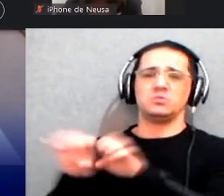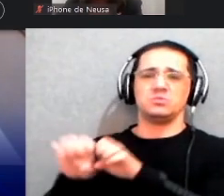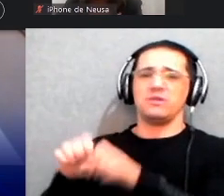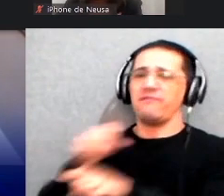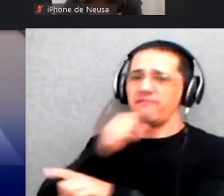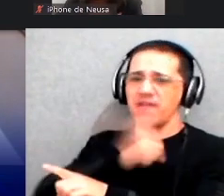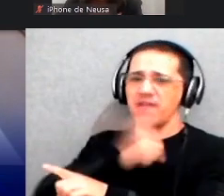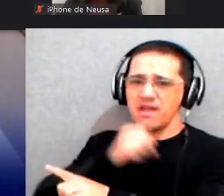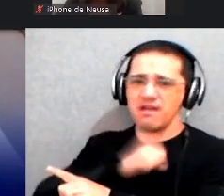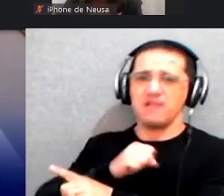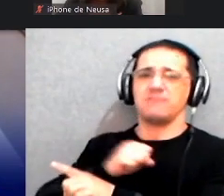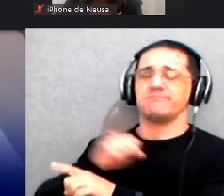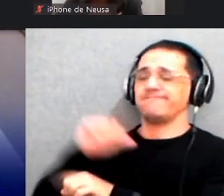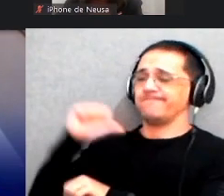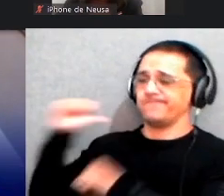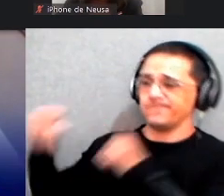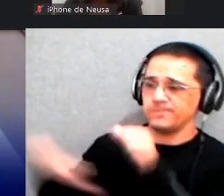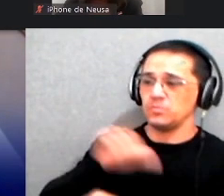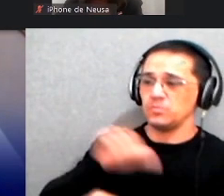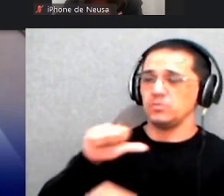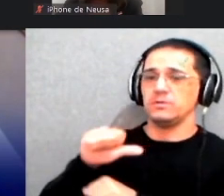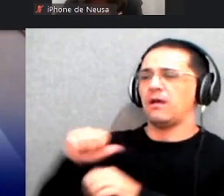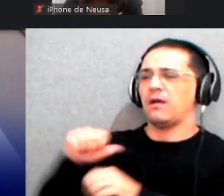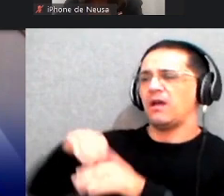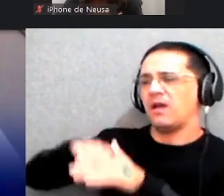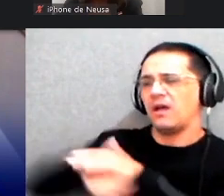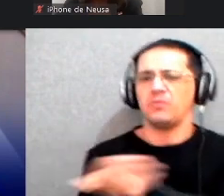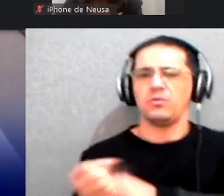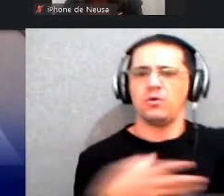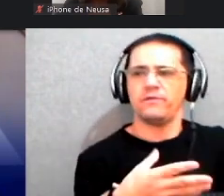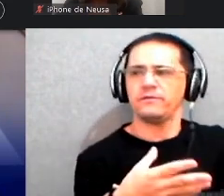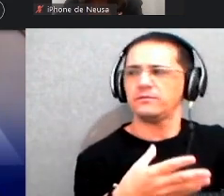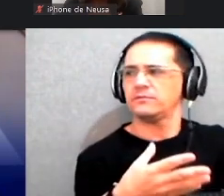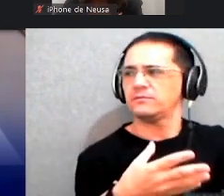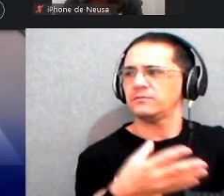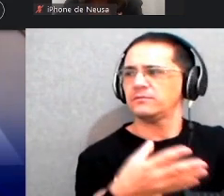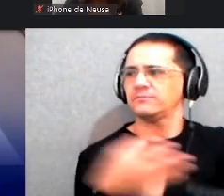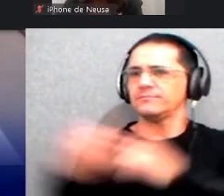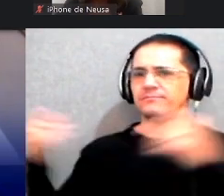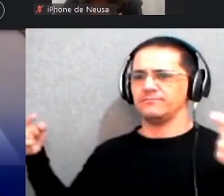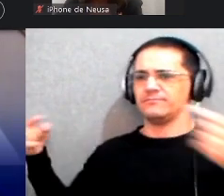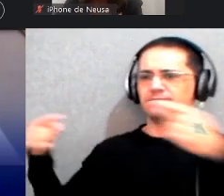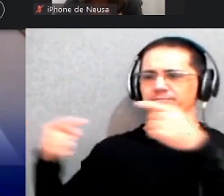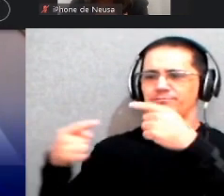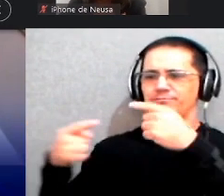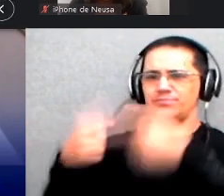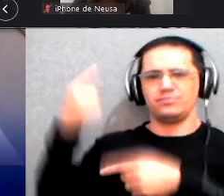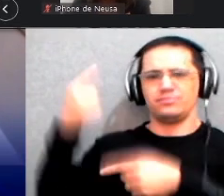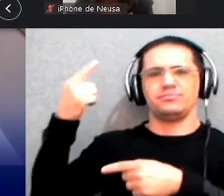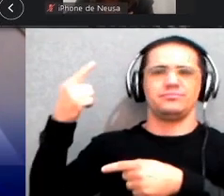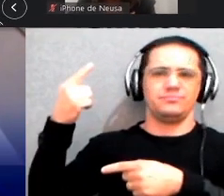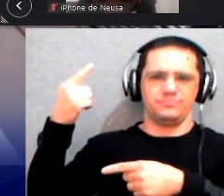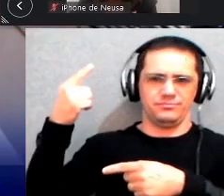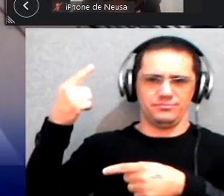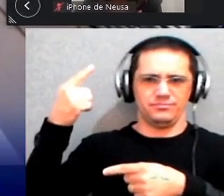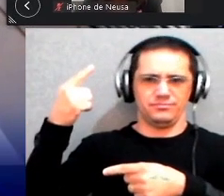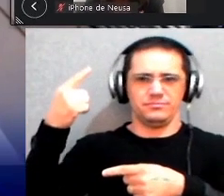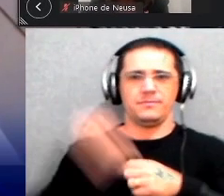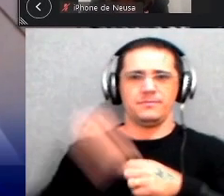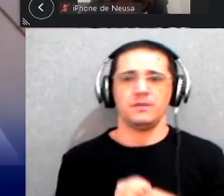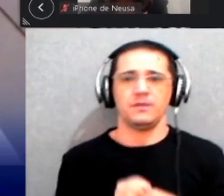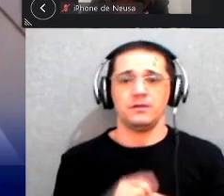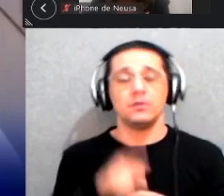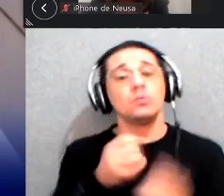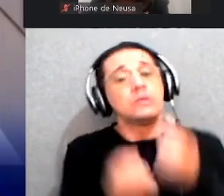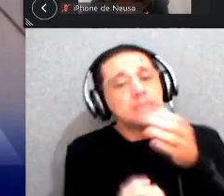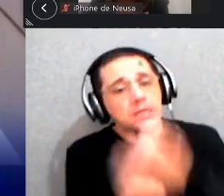quer fazer de uma maneira nova. Não, você quer fazer justiça virtual, você quer fazer audiência de conciliação, etc. Tal, vamos criar uma